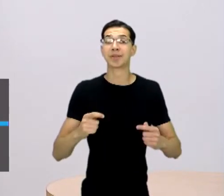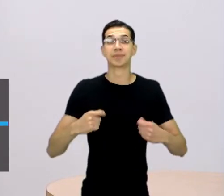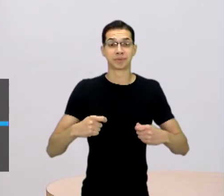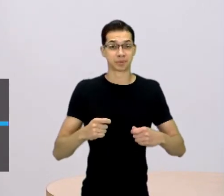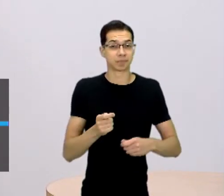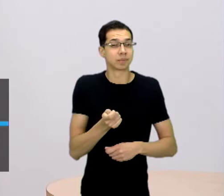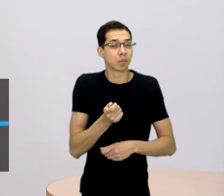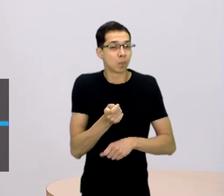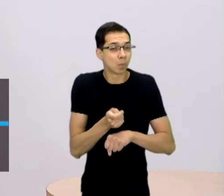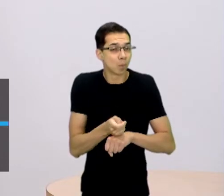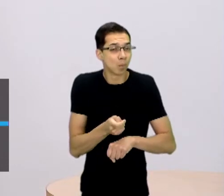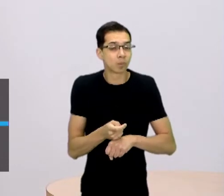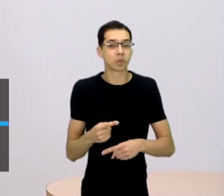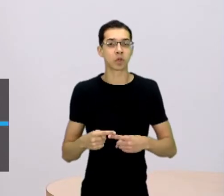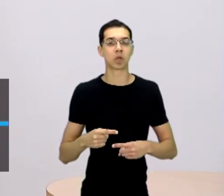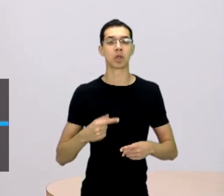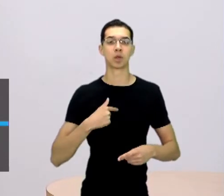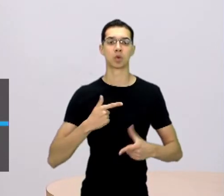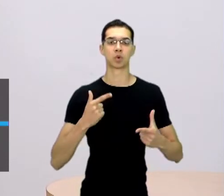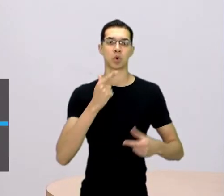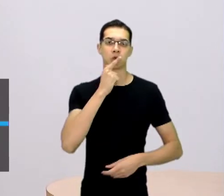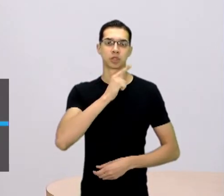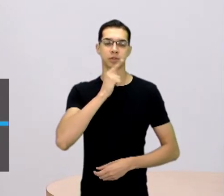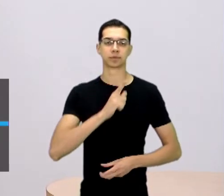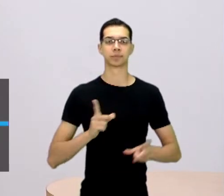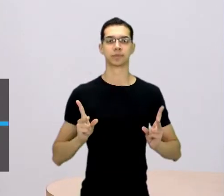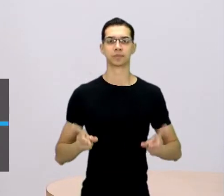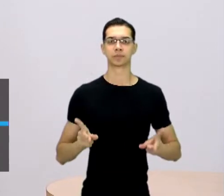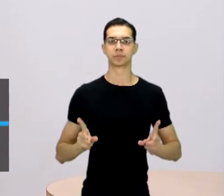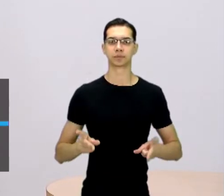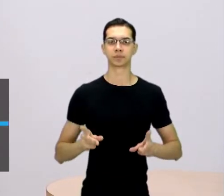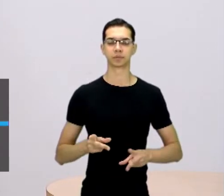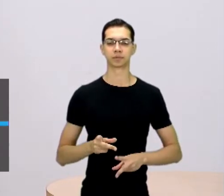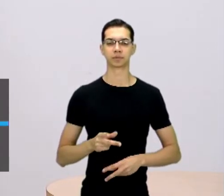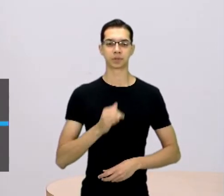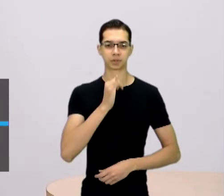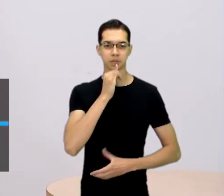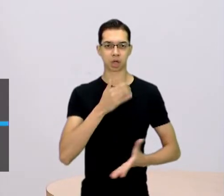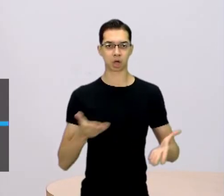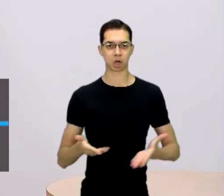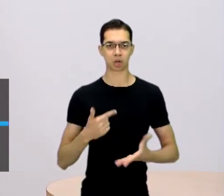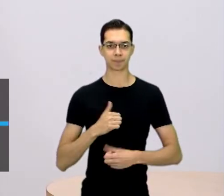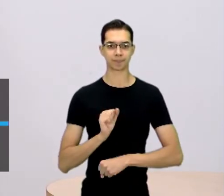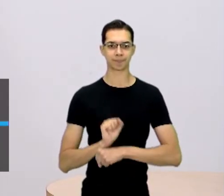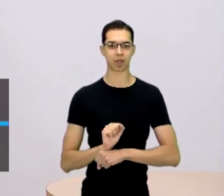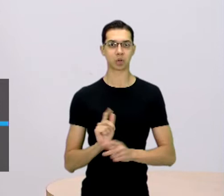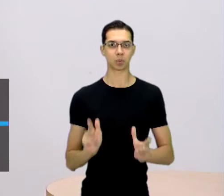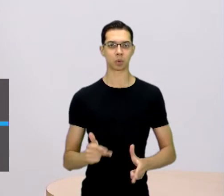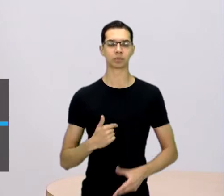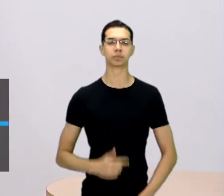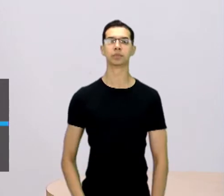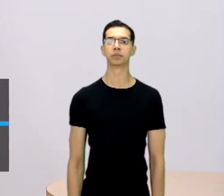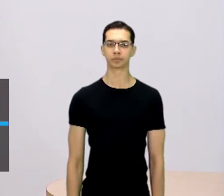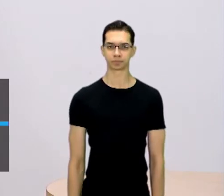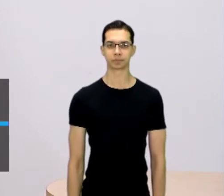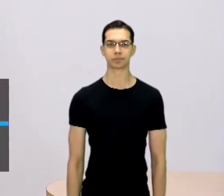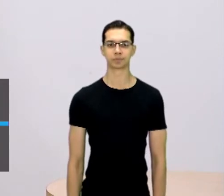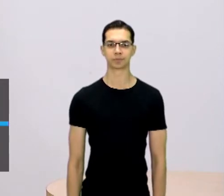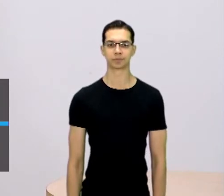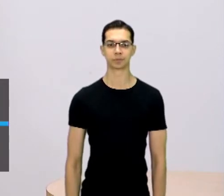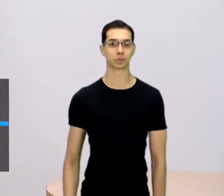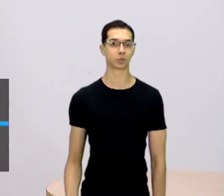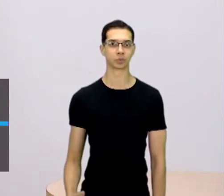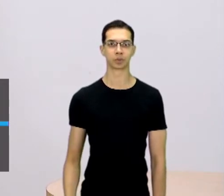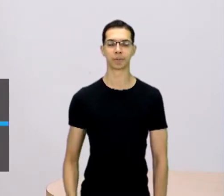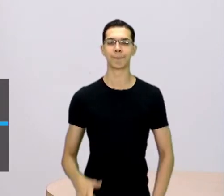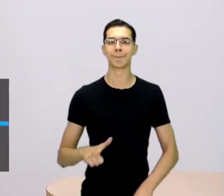para permitir a minha postura, a minha fixação, né? Agora, por exemplo, que estou aqui paradinha para vocês, não estou me movimentando com